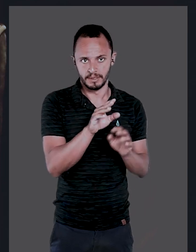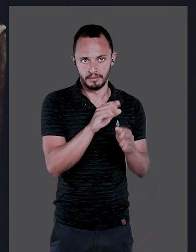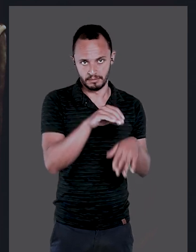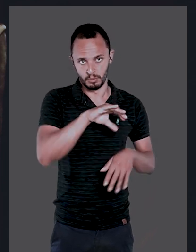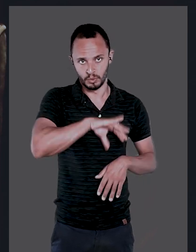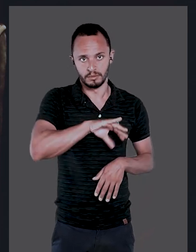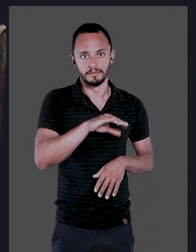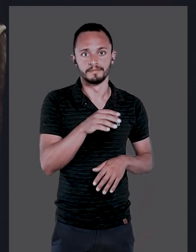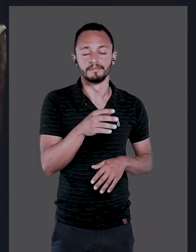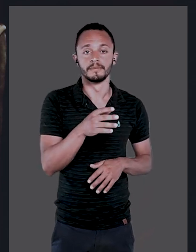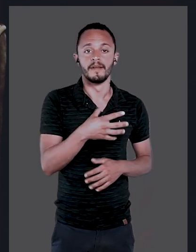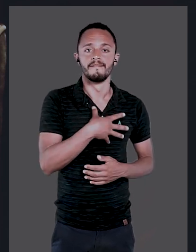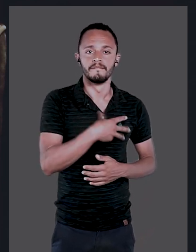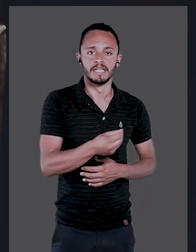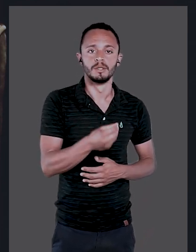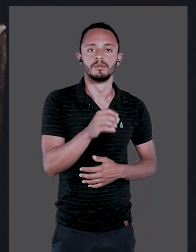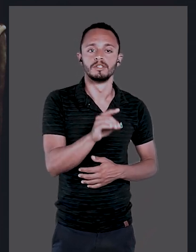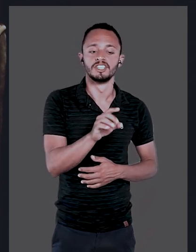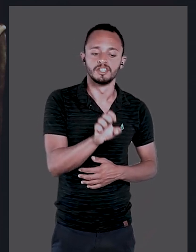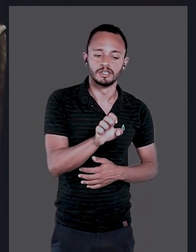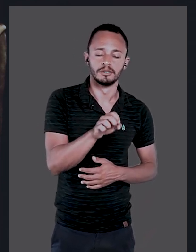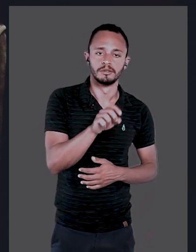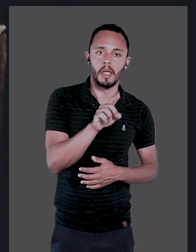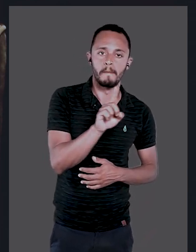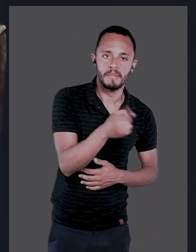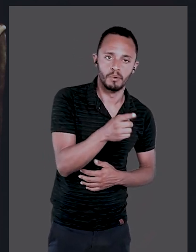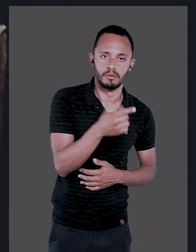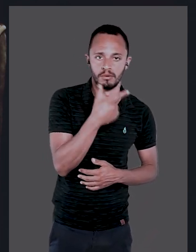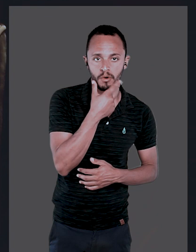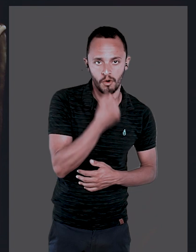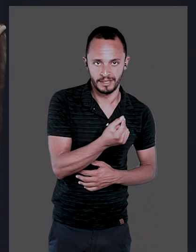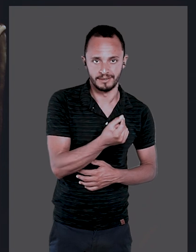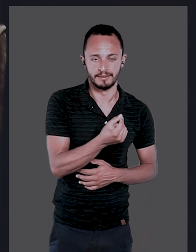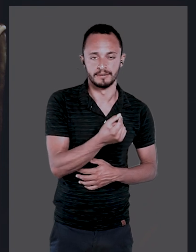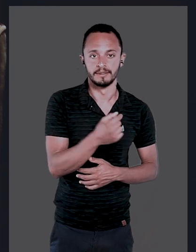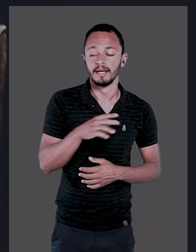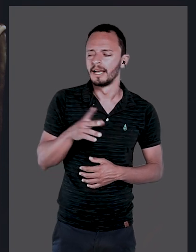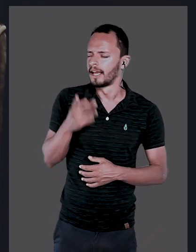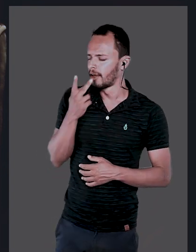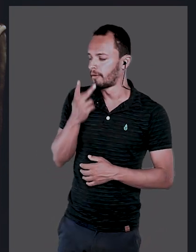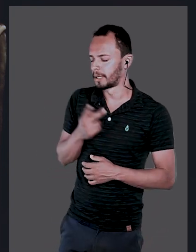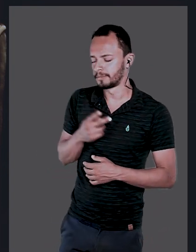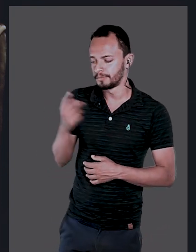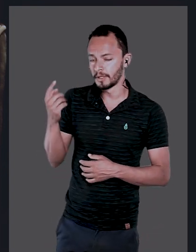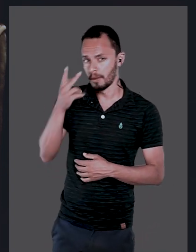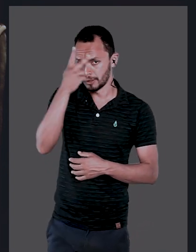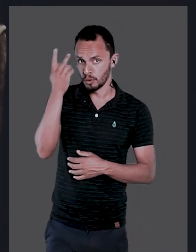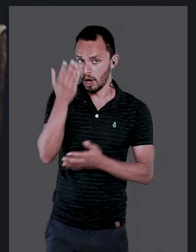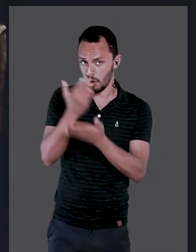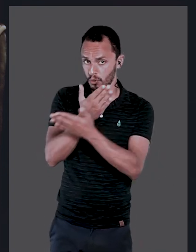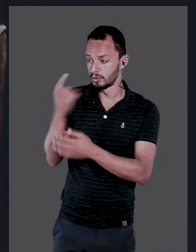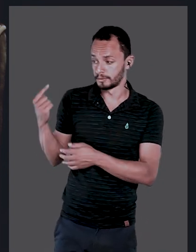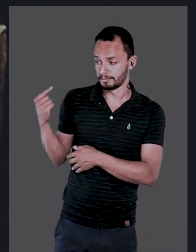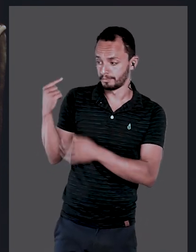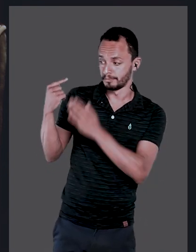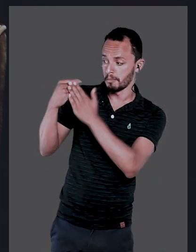talvez passado um ano, alguém disse: você pensou no Geppetto e no Pinóquio? E eu pensei: